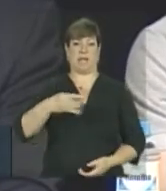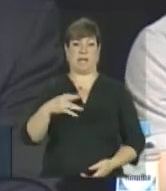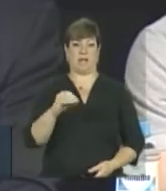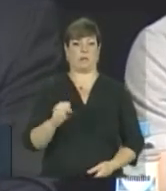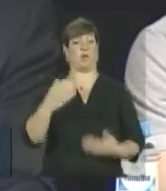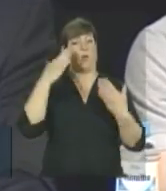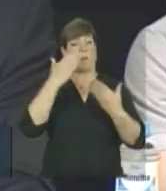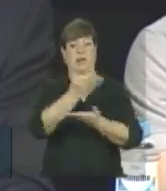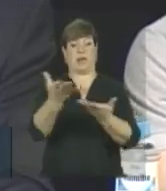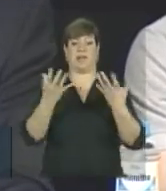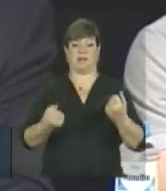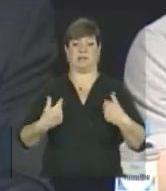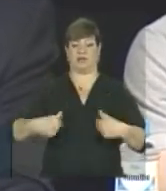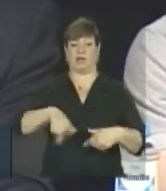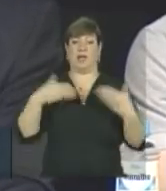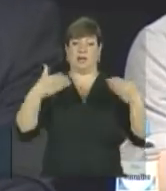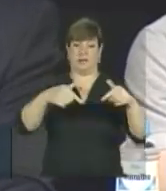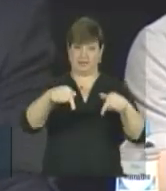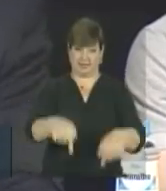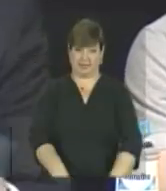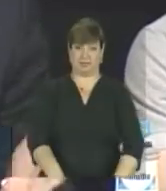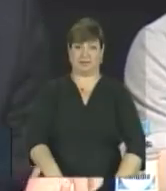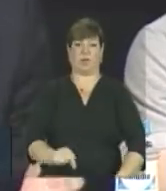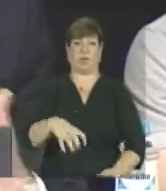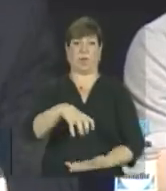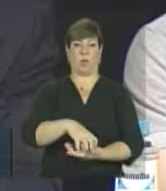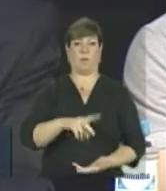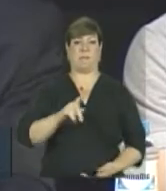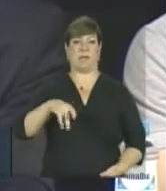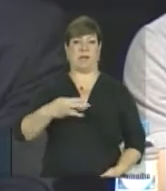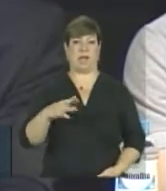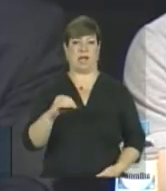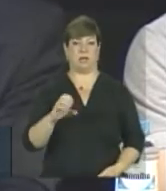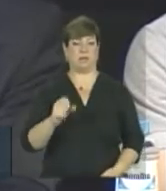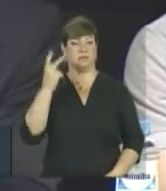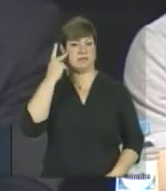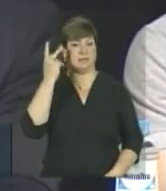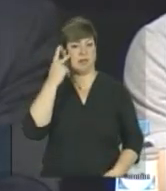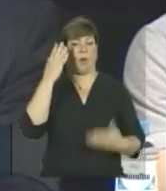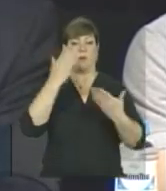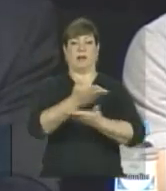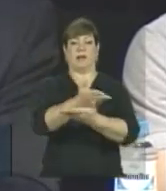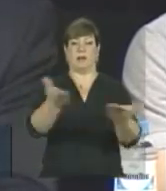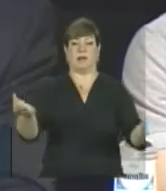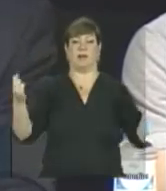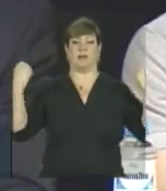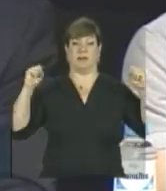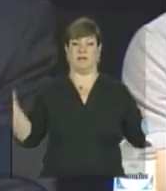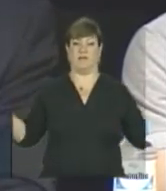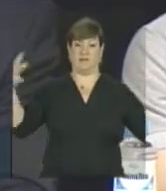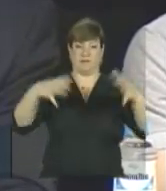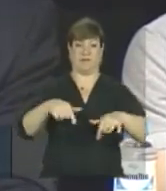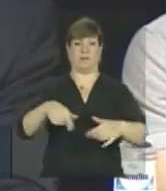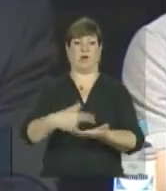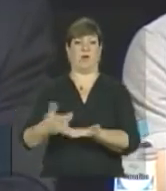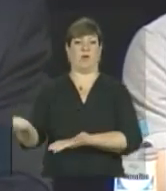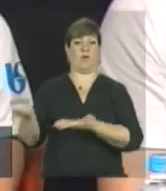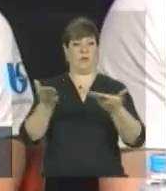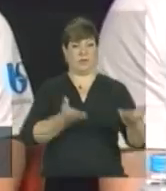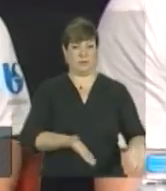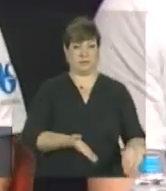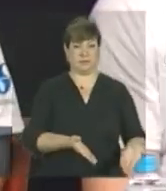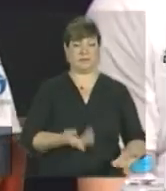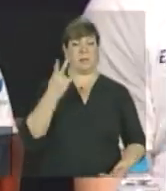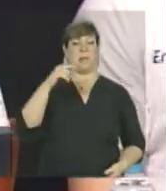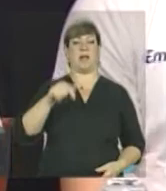tão importante do esporte brasileiro. Obrigado aos nossos atletas que atenderam o nosso convite para o Ministério